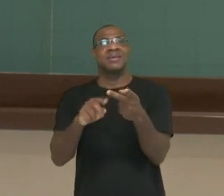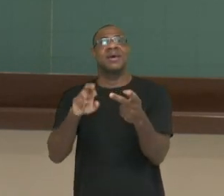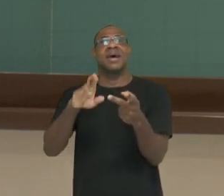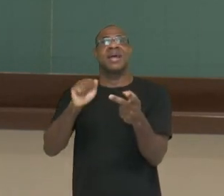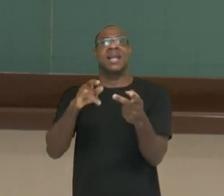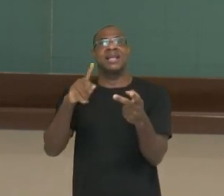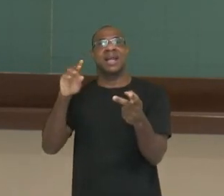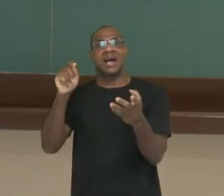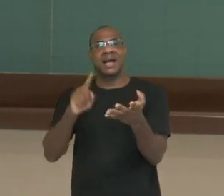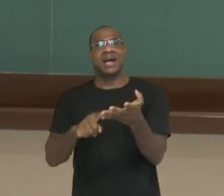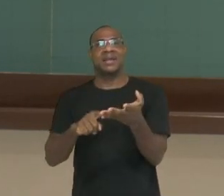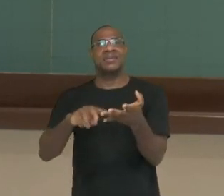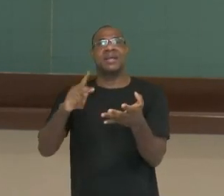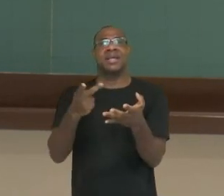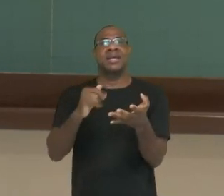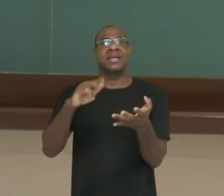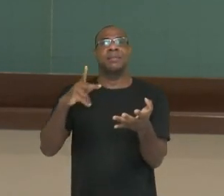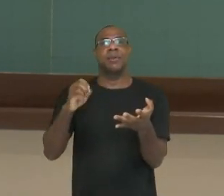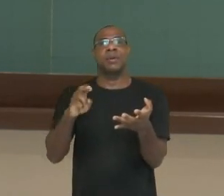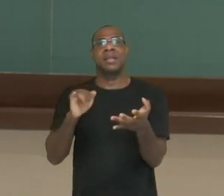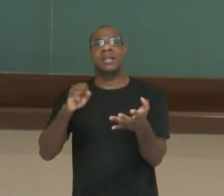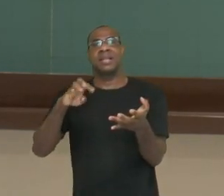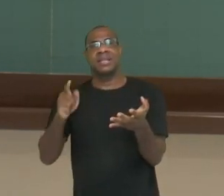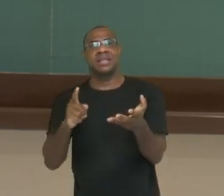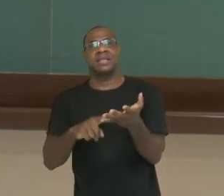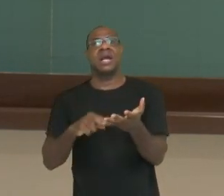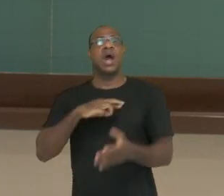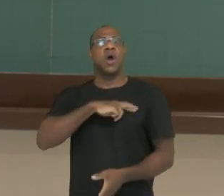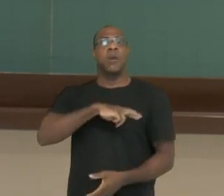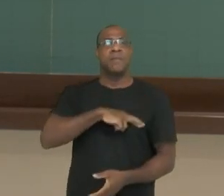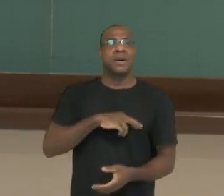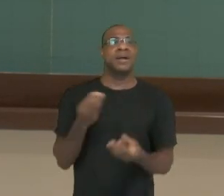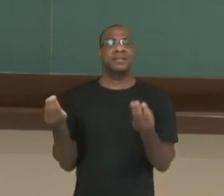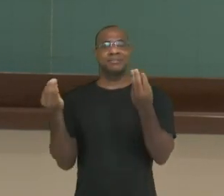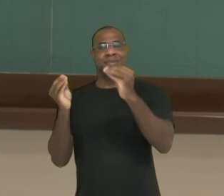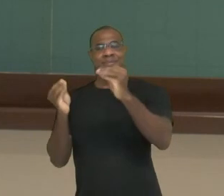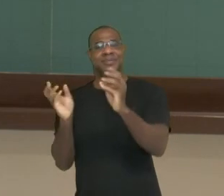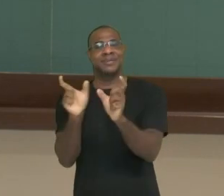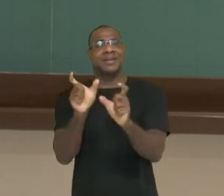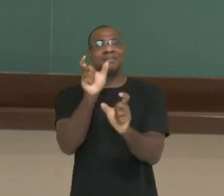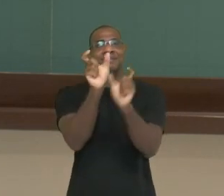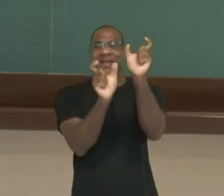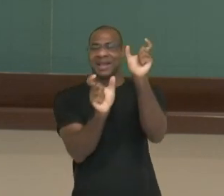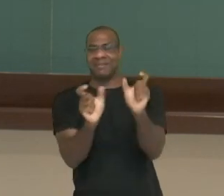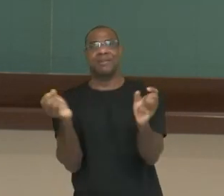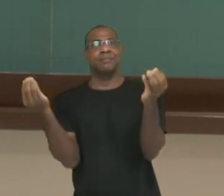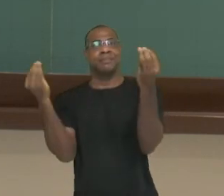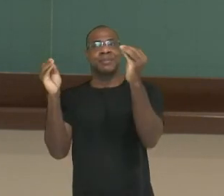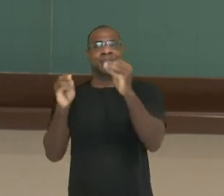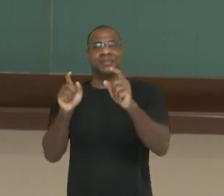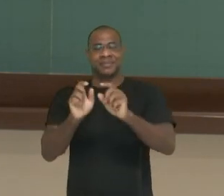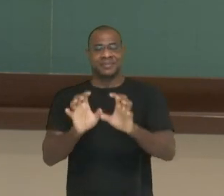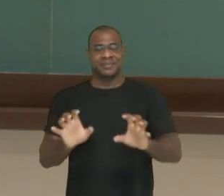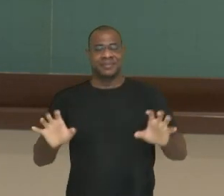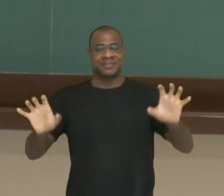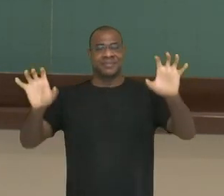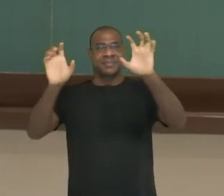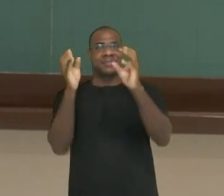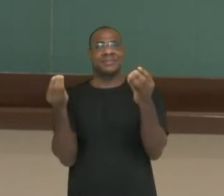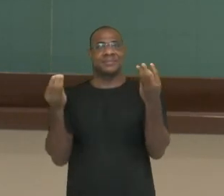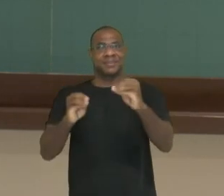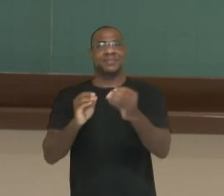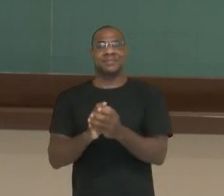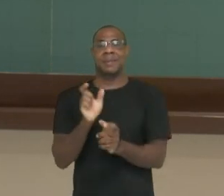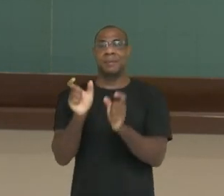realidade, hipocrisia, romance de tese, romance psicológico. Então, quando a gente pede uma nuvem